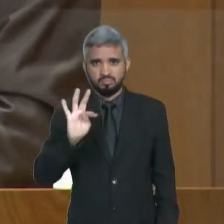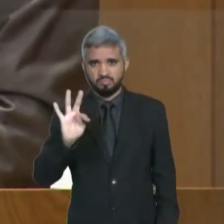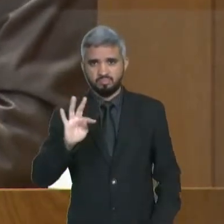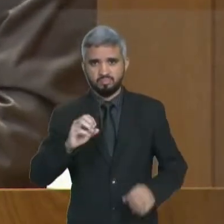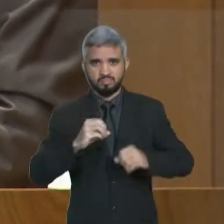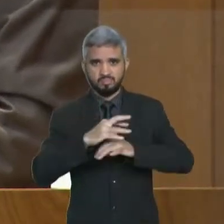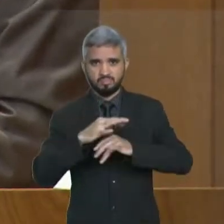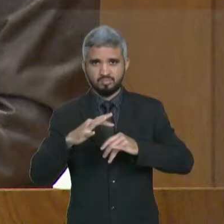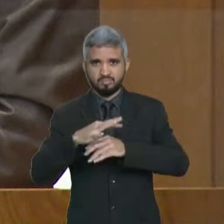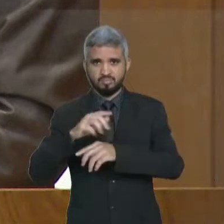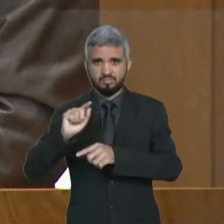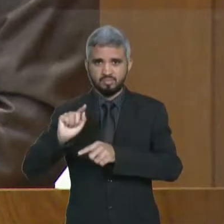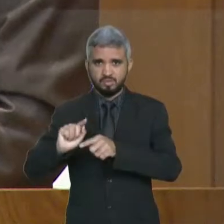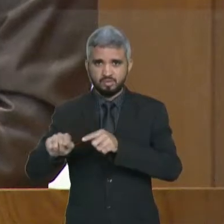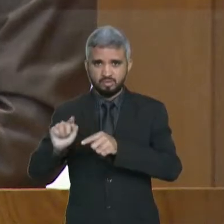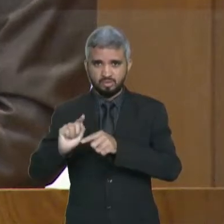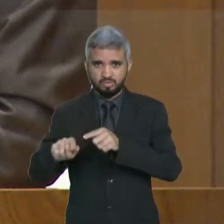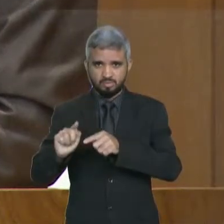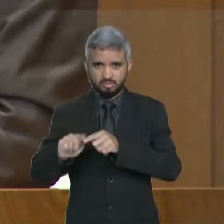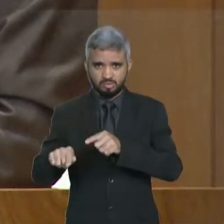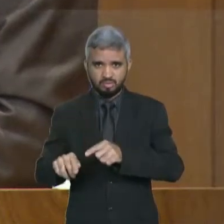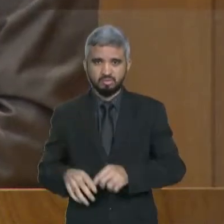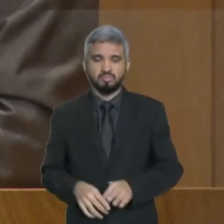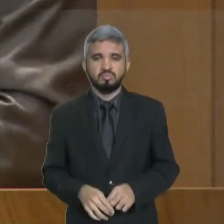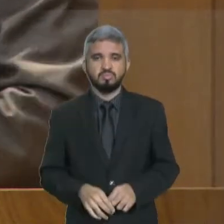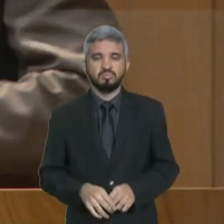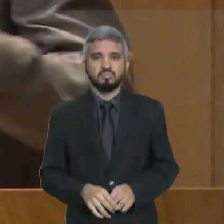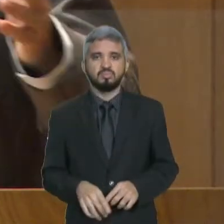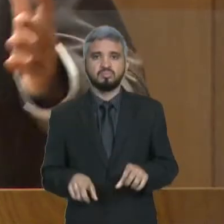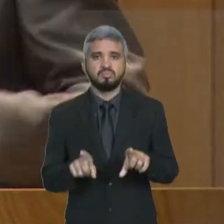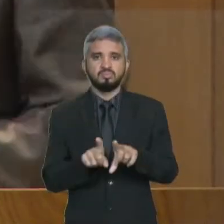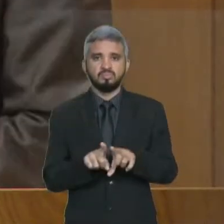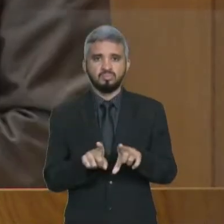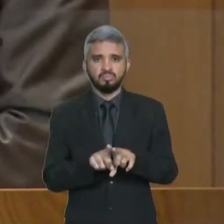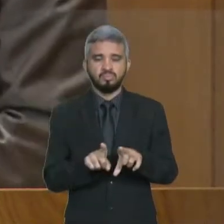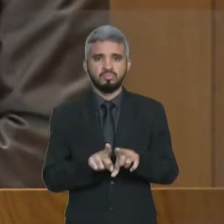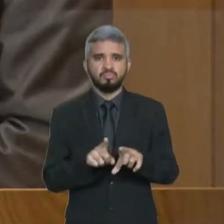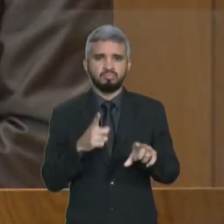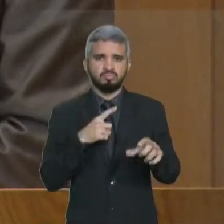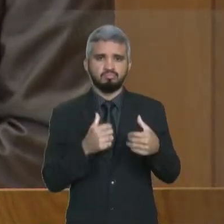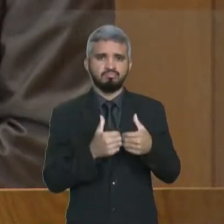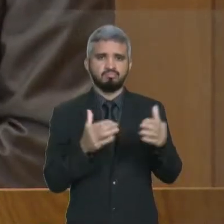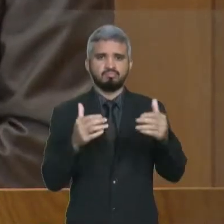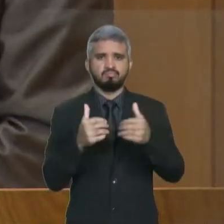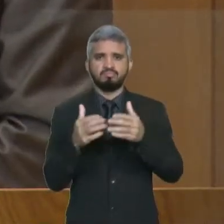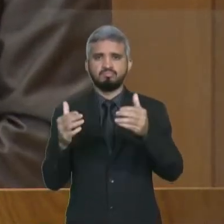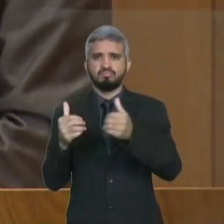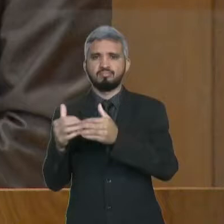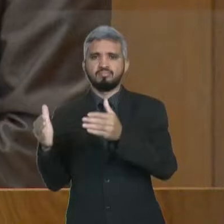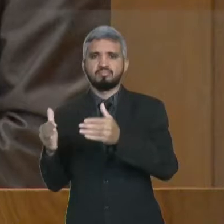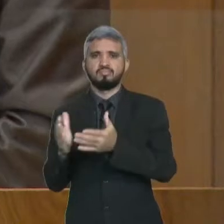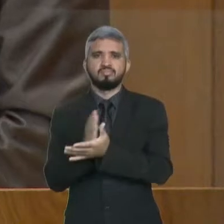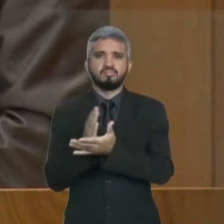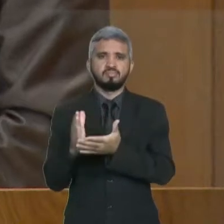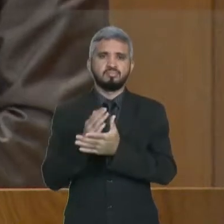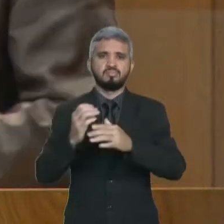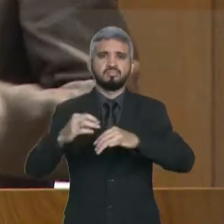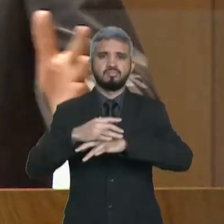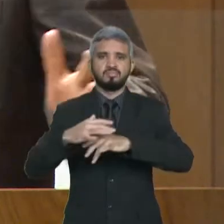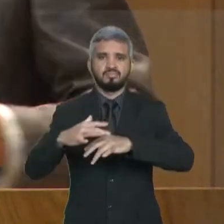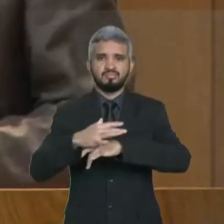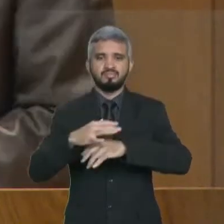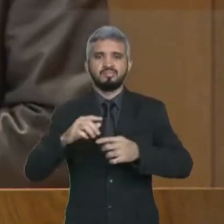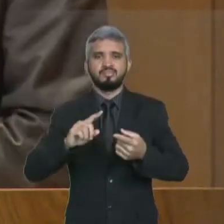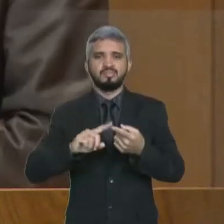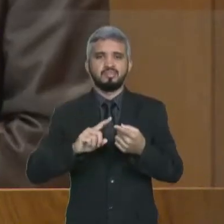participou e várias inaugurações de algumas cidades da Baixada né traz quase